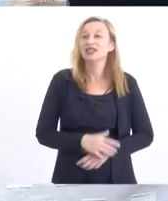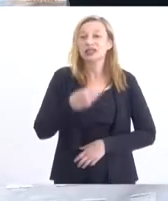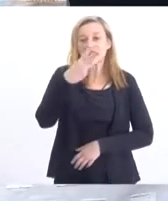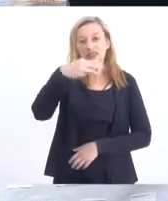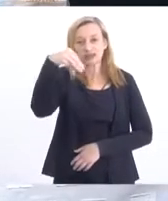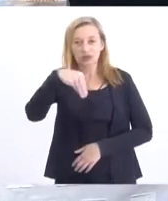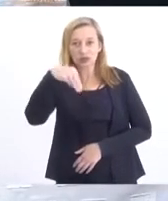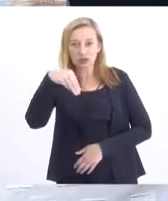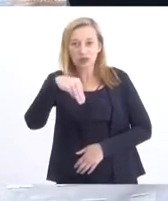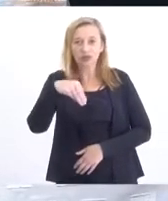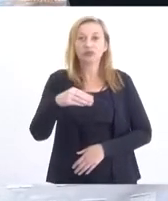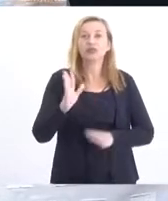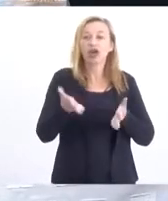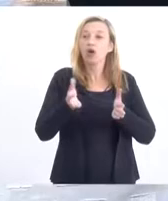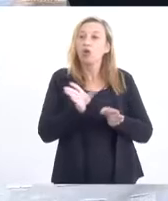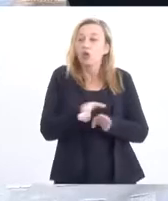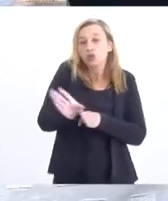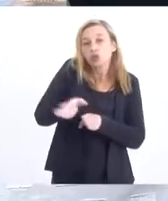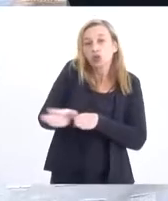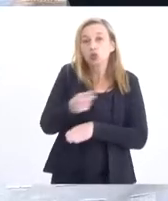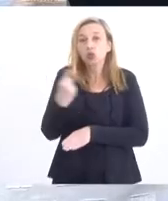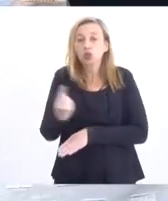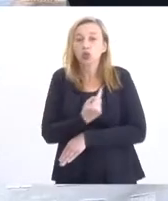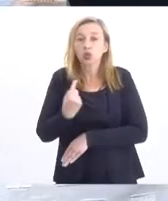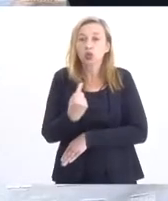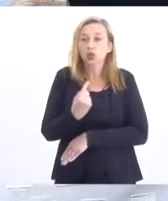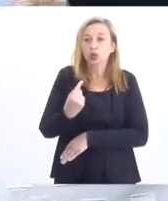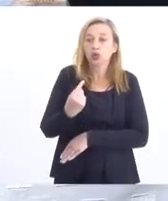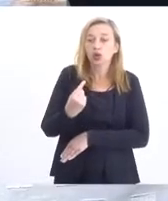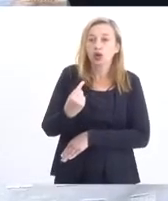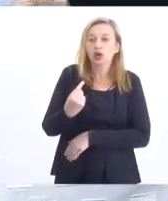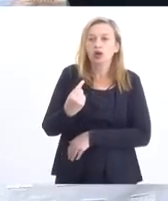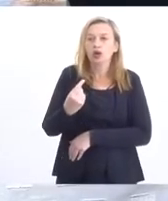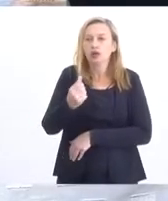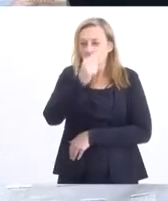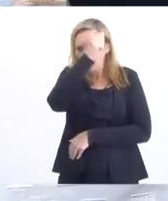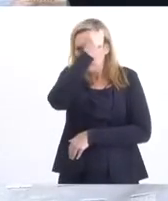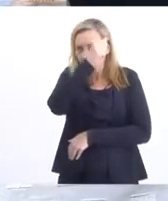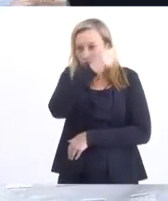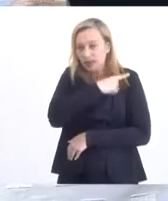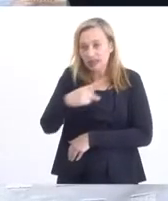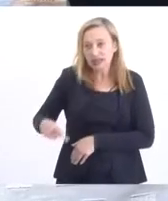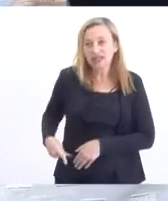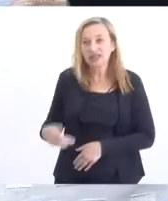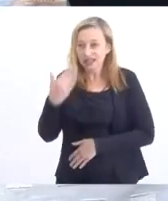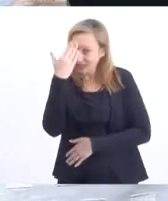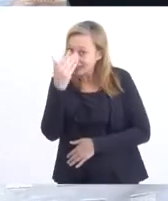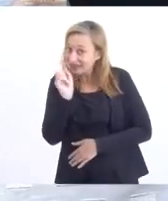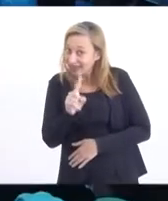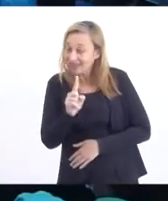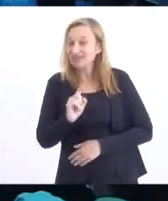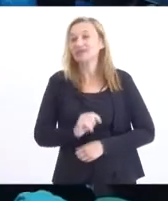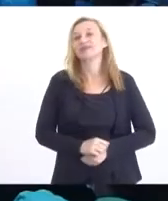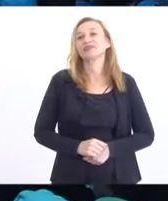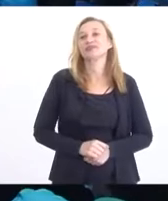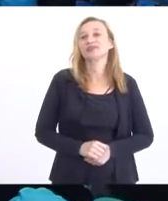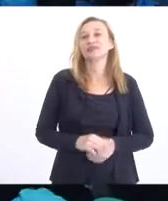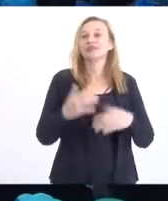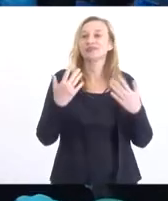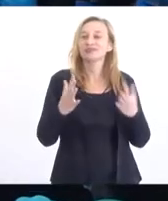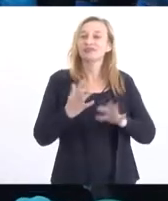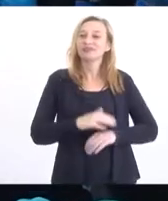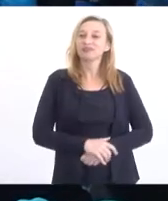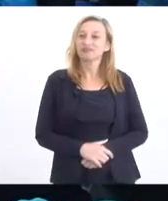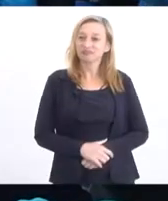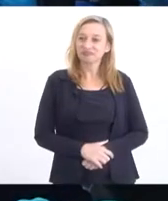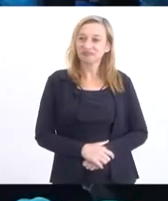3 minutos. É por orientação do nosso presidente, quem economizar no tempo, o presidente agradece. Né, presidente? Ele só balançou a cabeça,